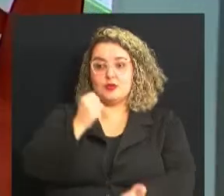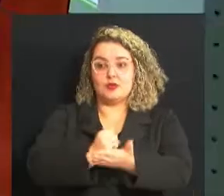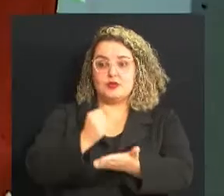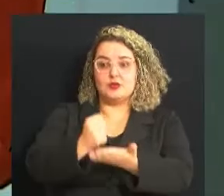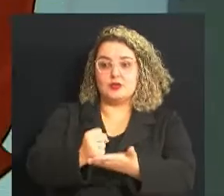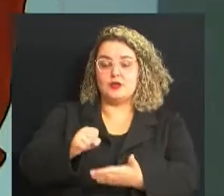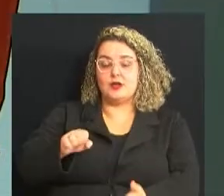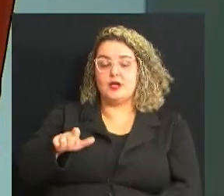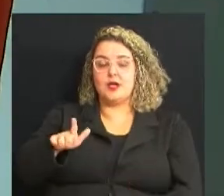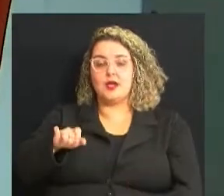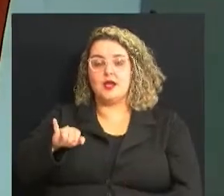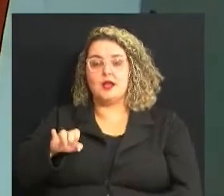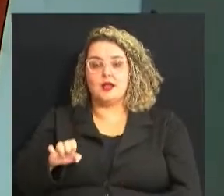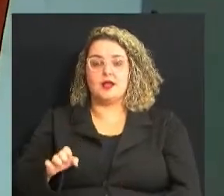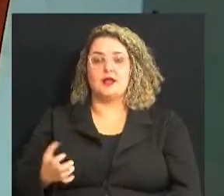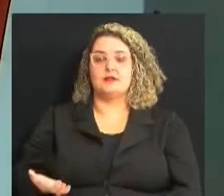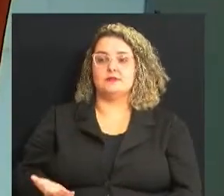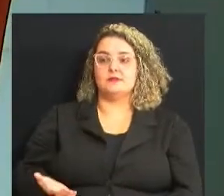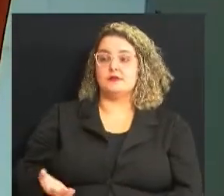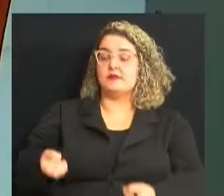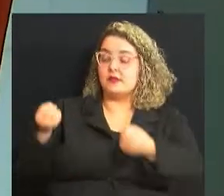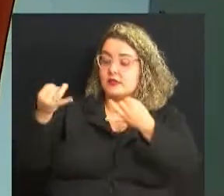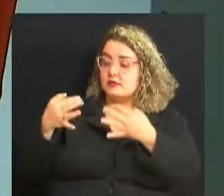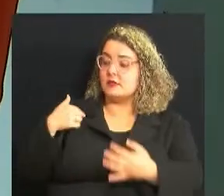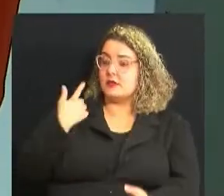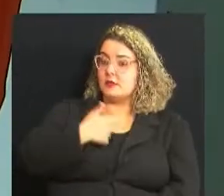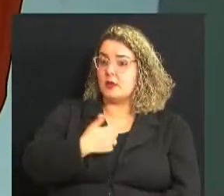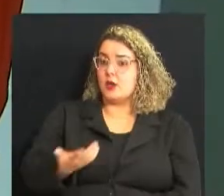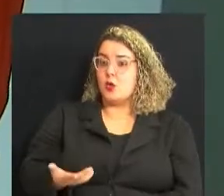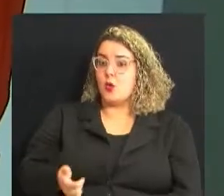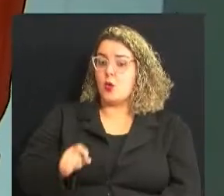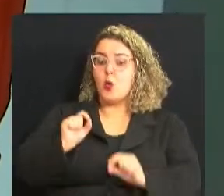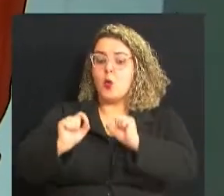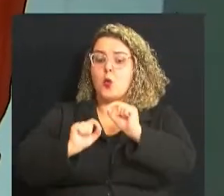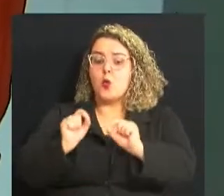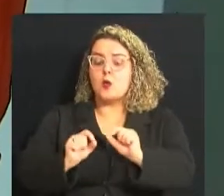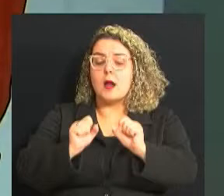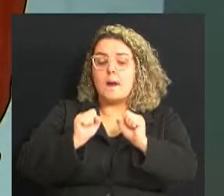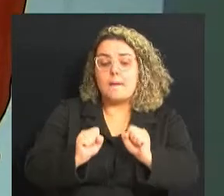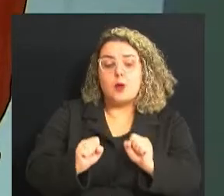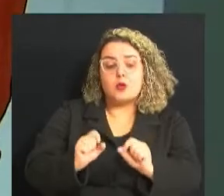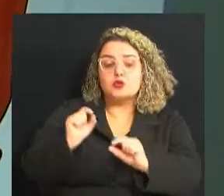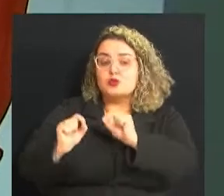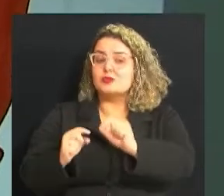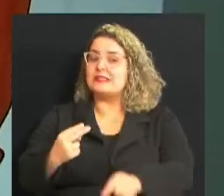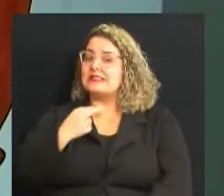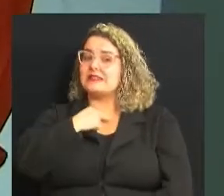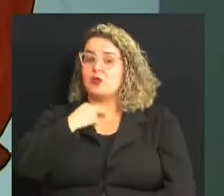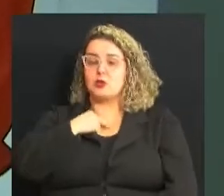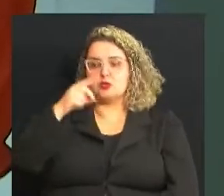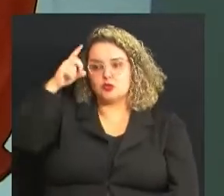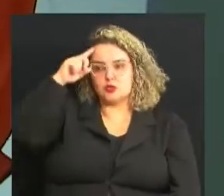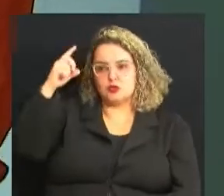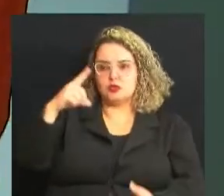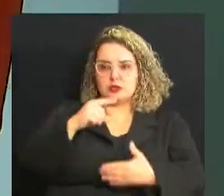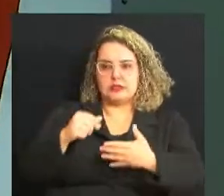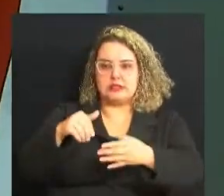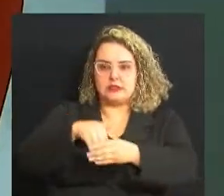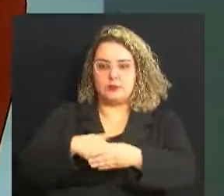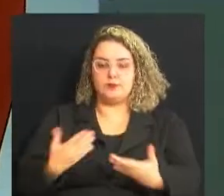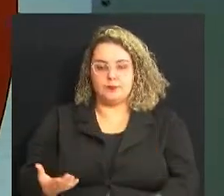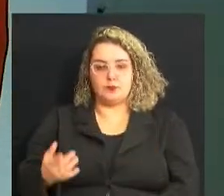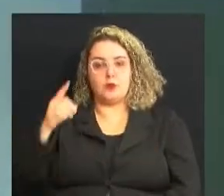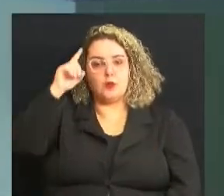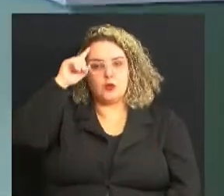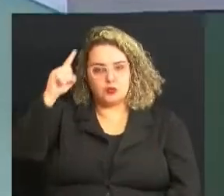Egli Vilhena, que vai explicar para a gente, Egli, o que pode e não pode no dia das eleições. No dia das eleições é